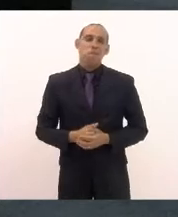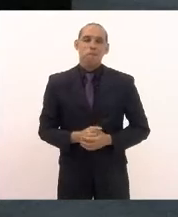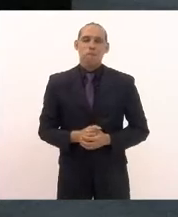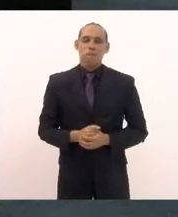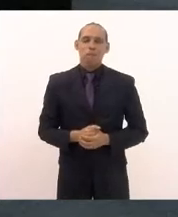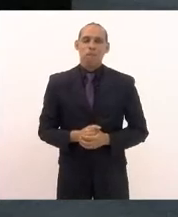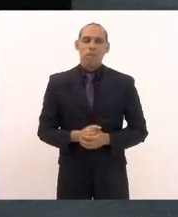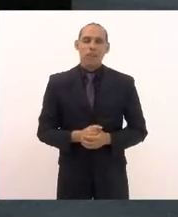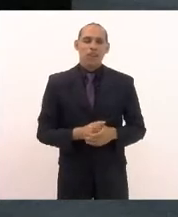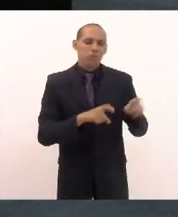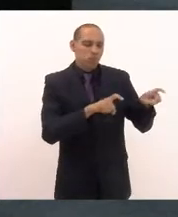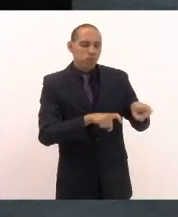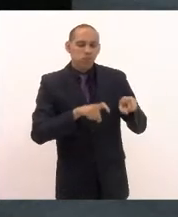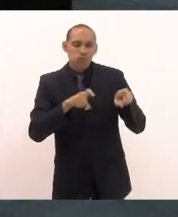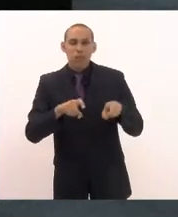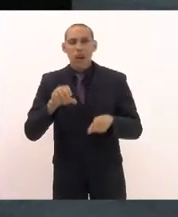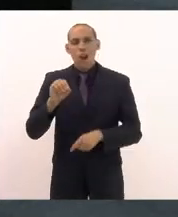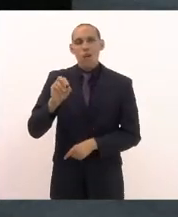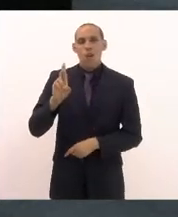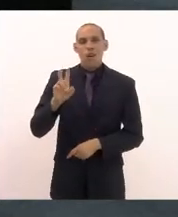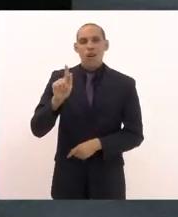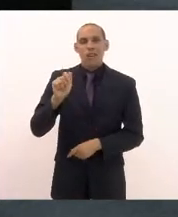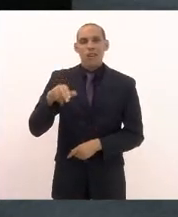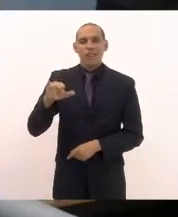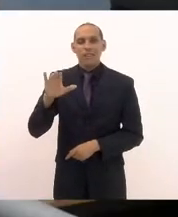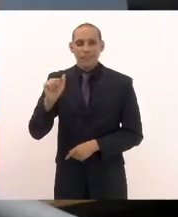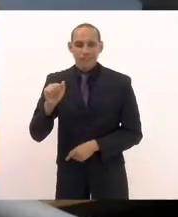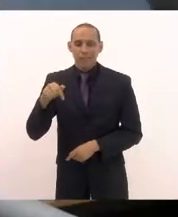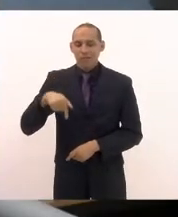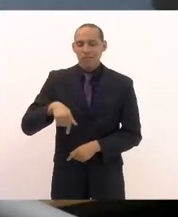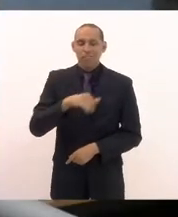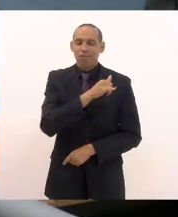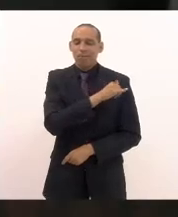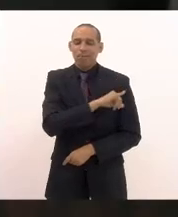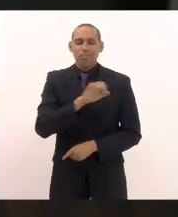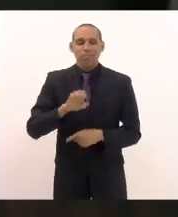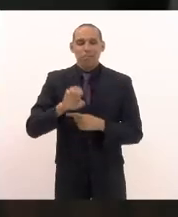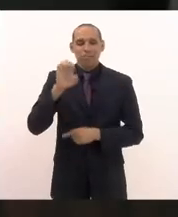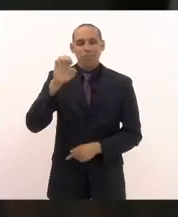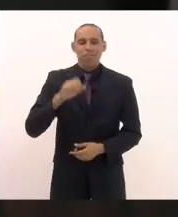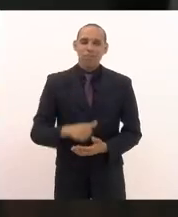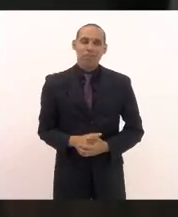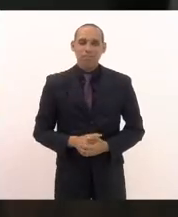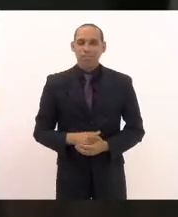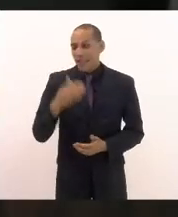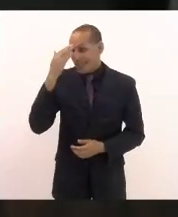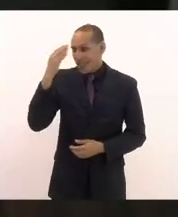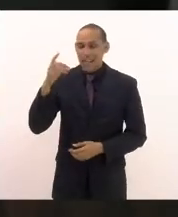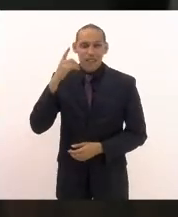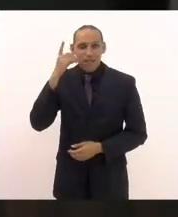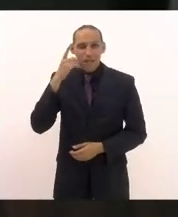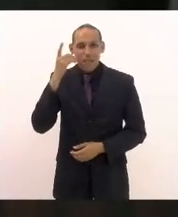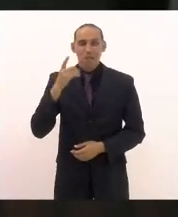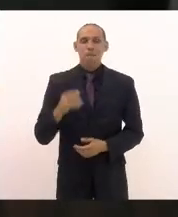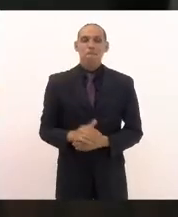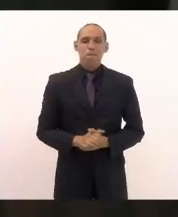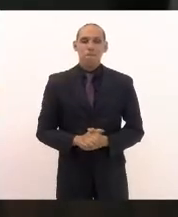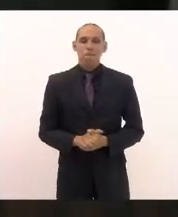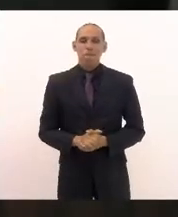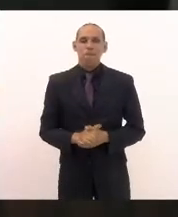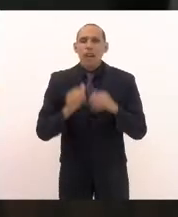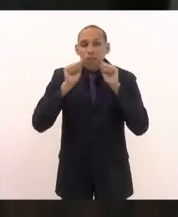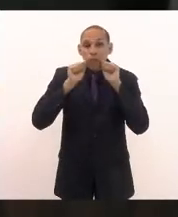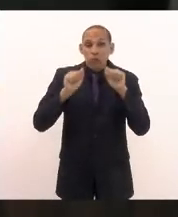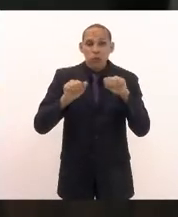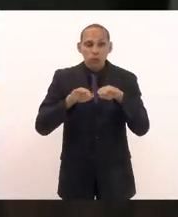a agricultura orgânica no Estado do Rio de Janeiro. Obrigada, deputado. Pediria à assessoria